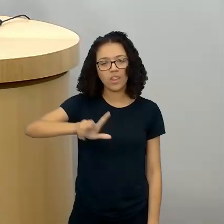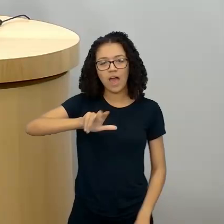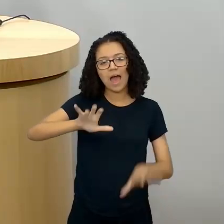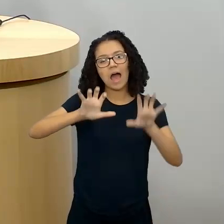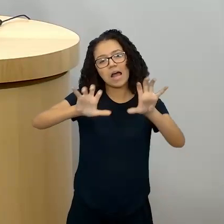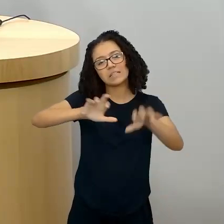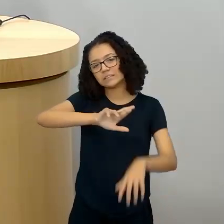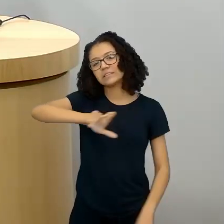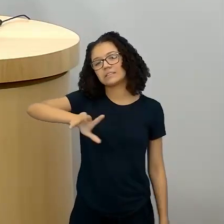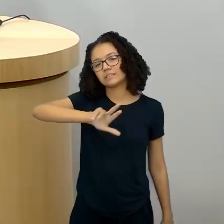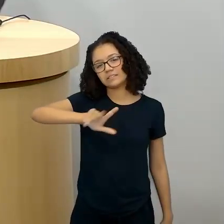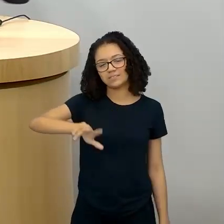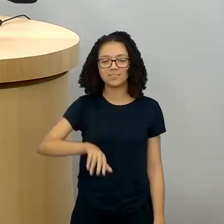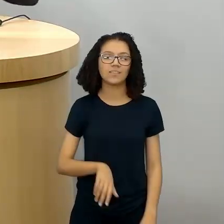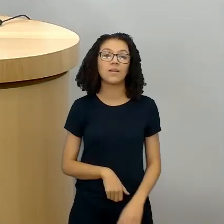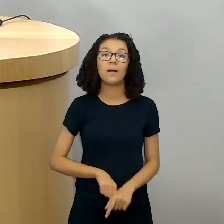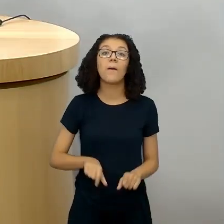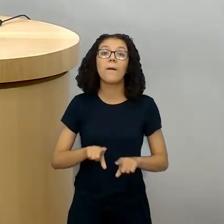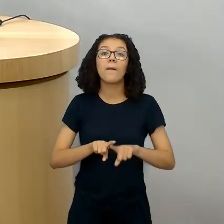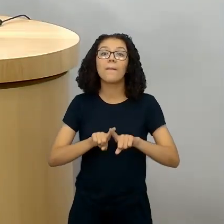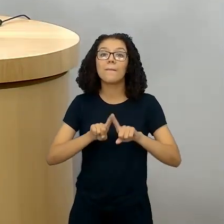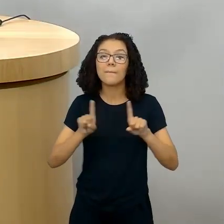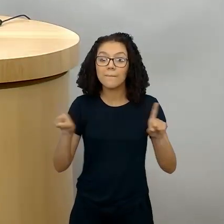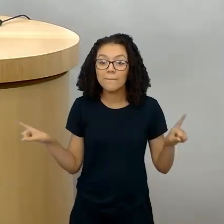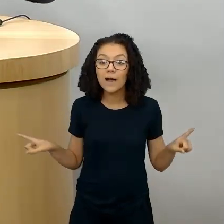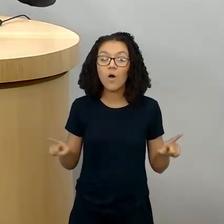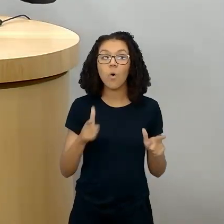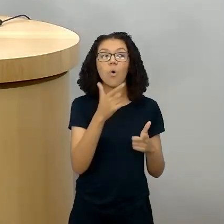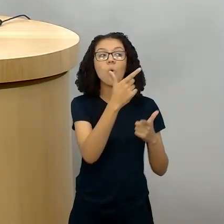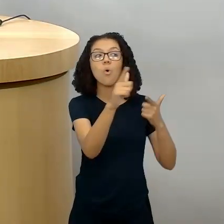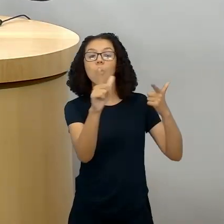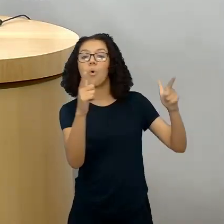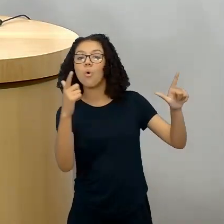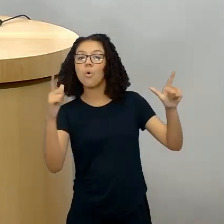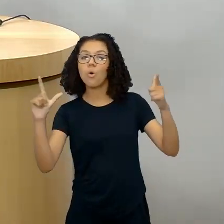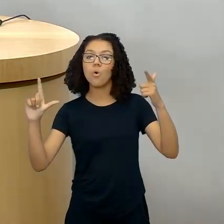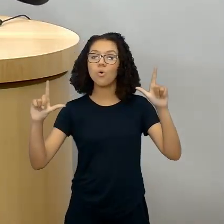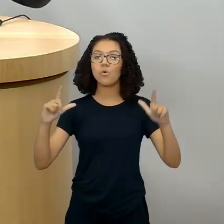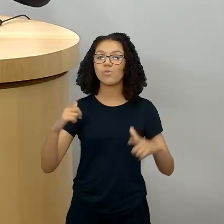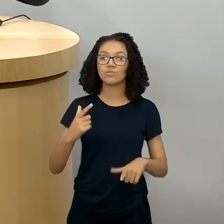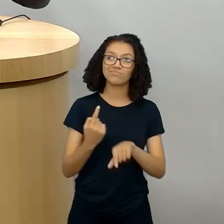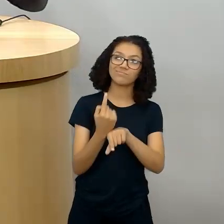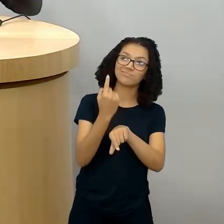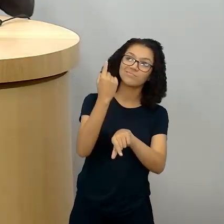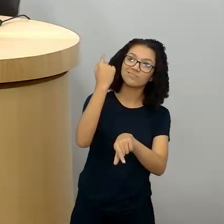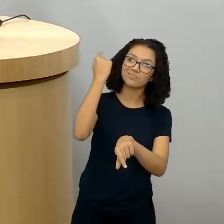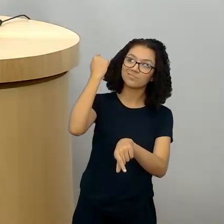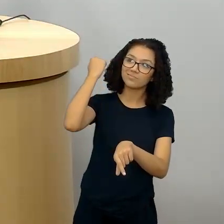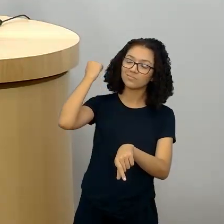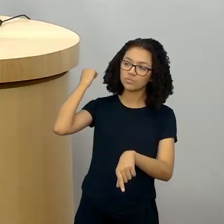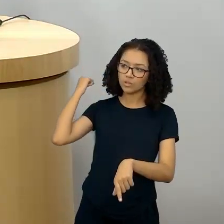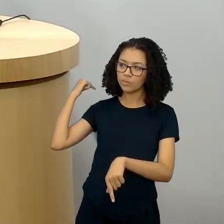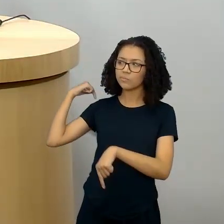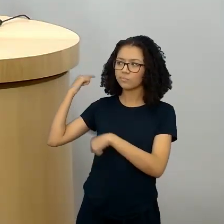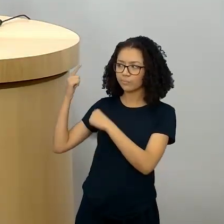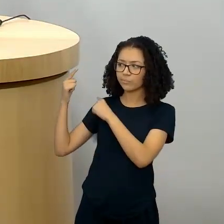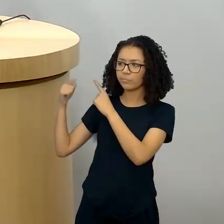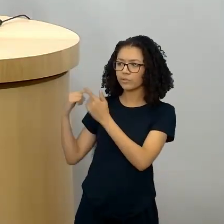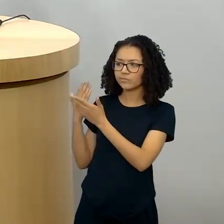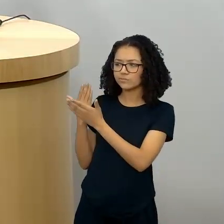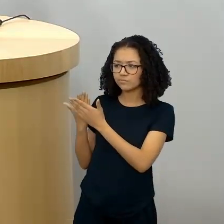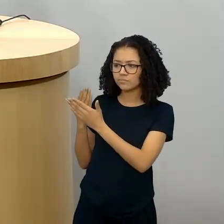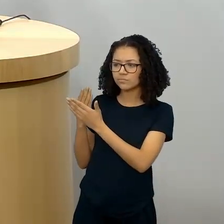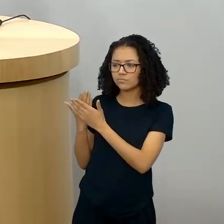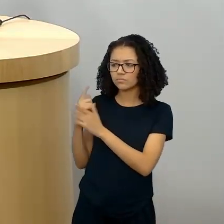culminado nessa situação, foram muitas outras situações que aconteceram antes que chegaram nesse ponto,